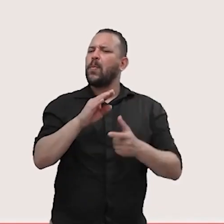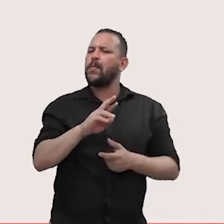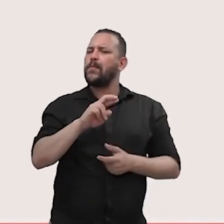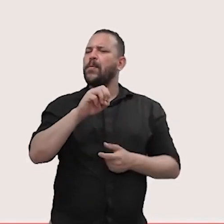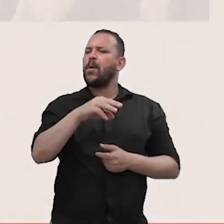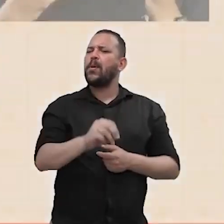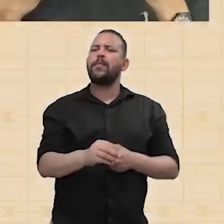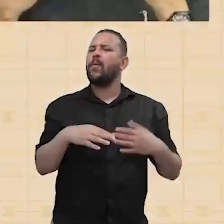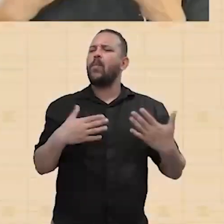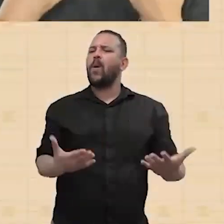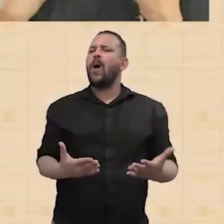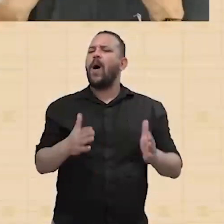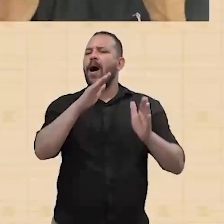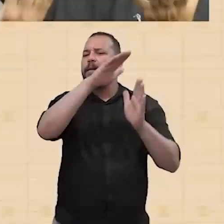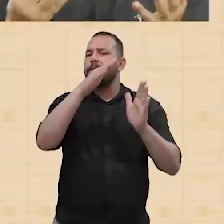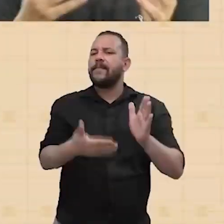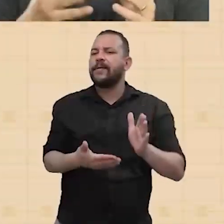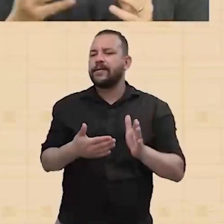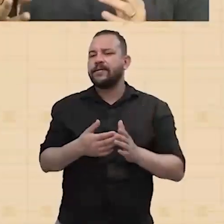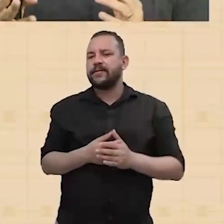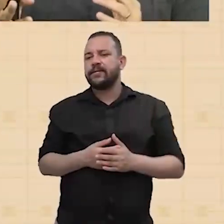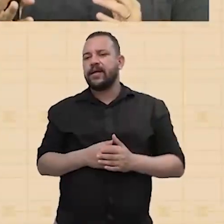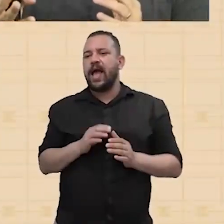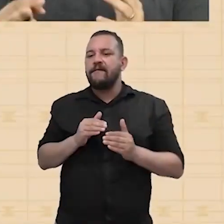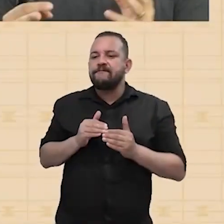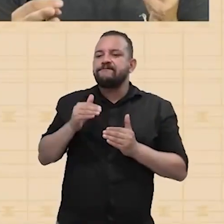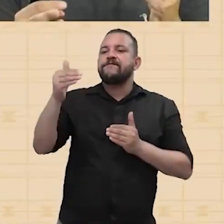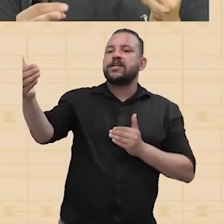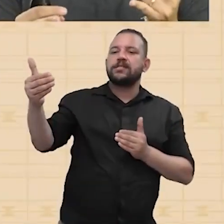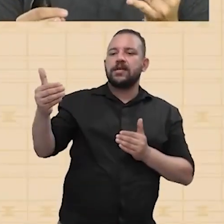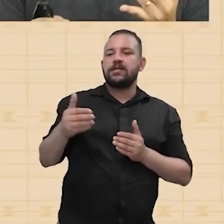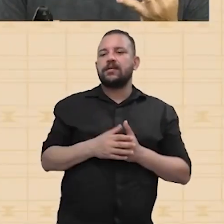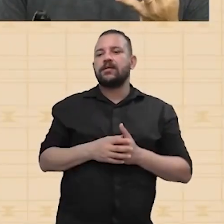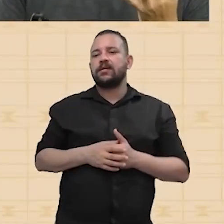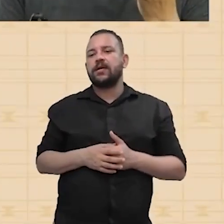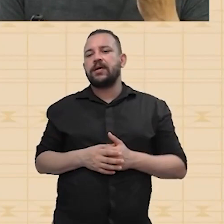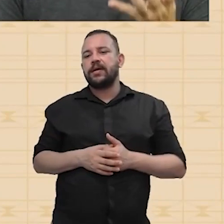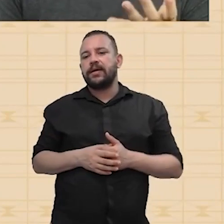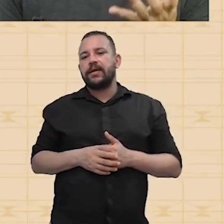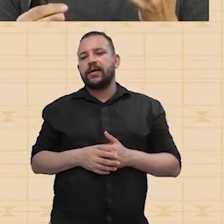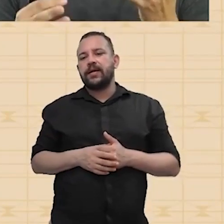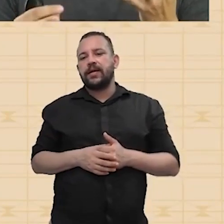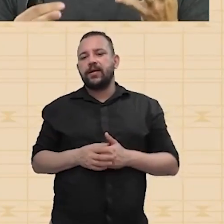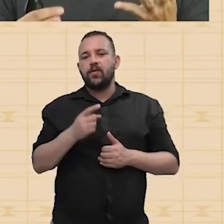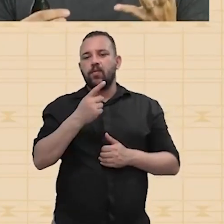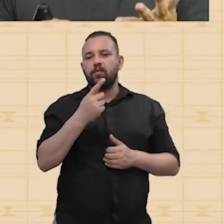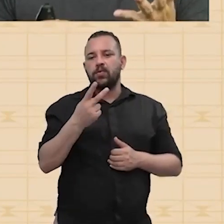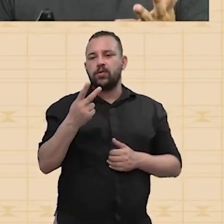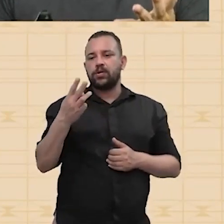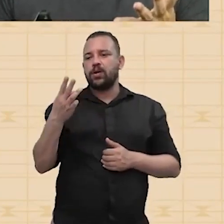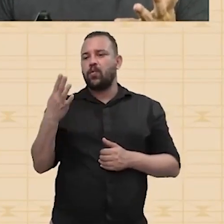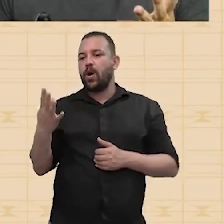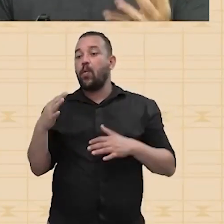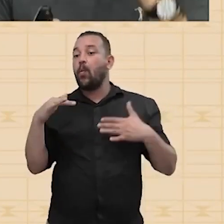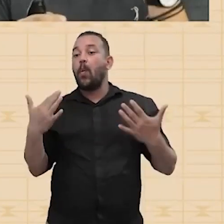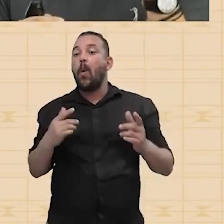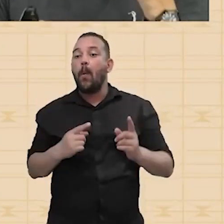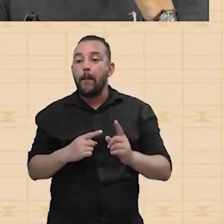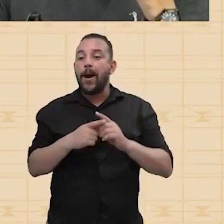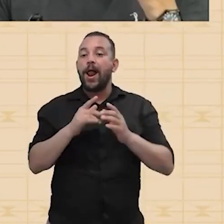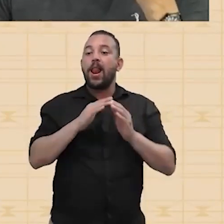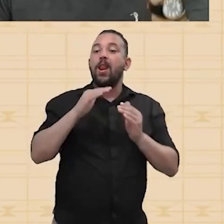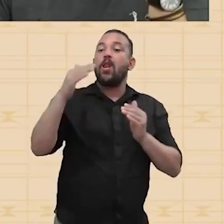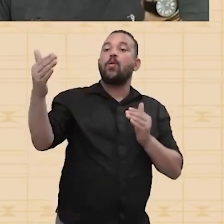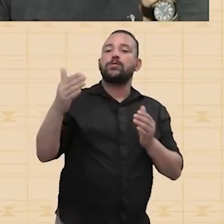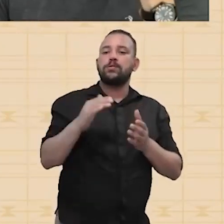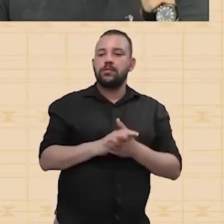valência? A camada de valência é a camada mais afastada, mais externa. Entre 1, 2, 3 e 4, quem é a camada de valência? É a